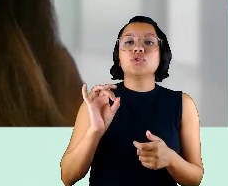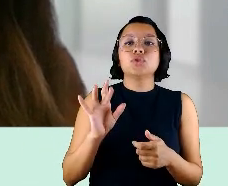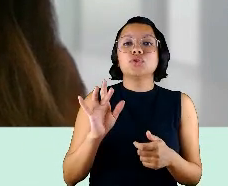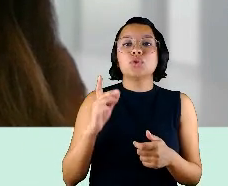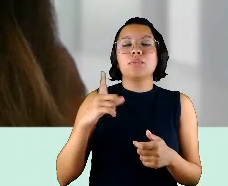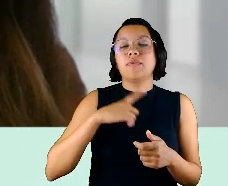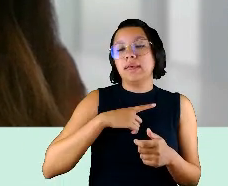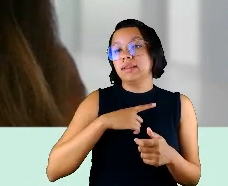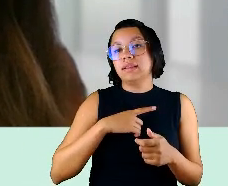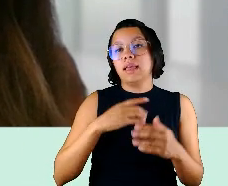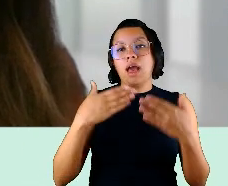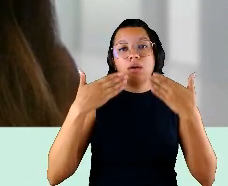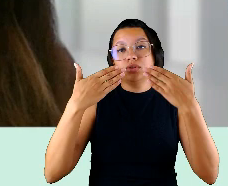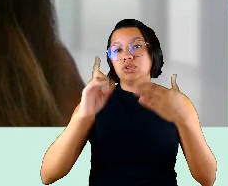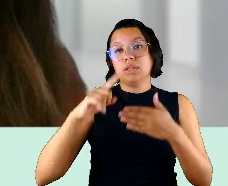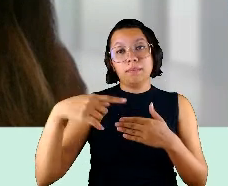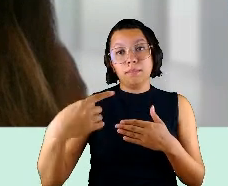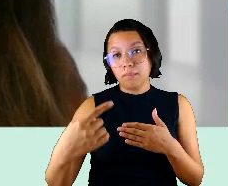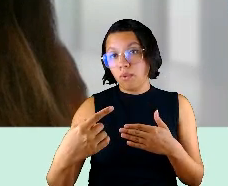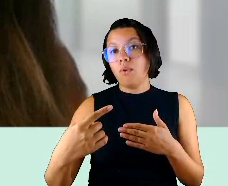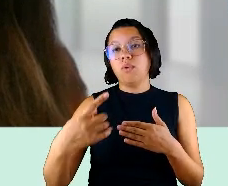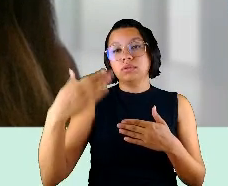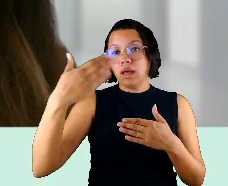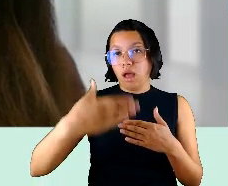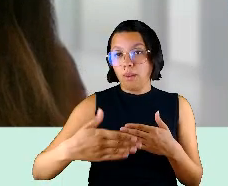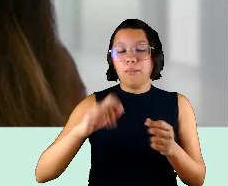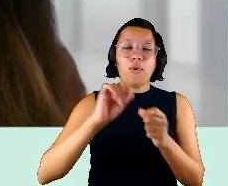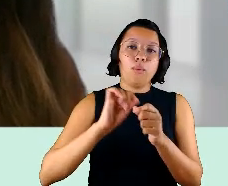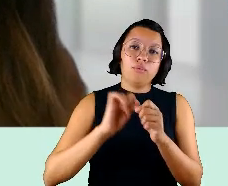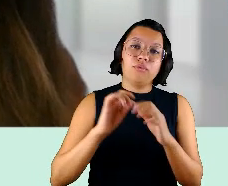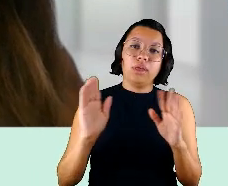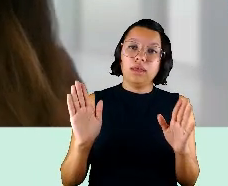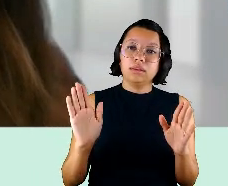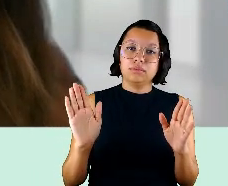depois da prova produzida, então isso fica